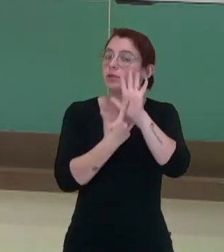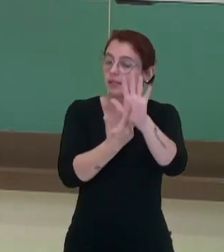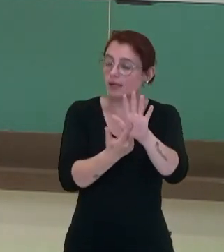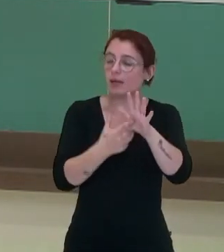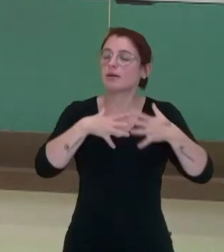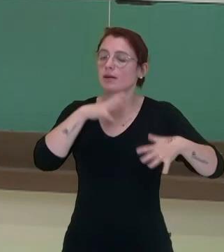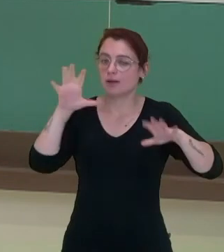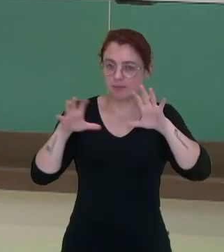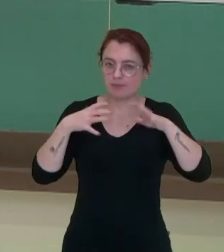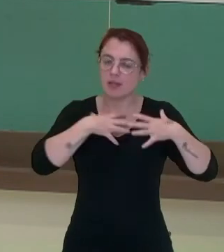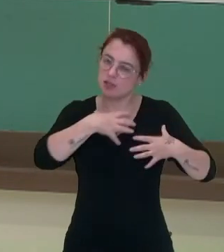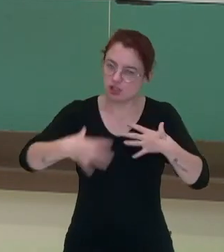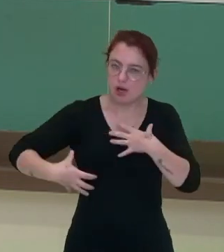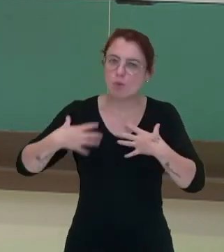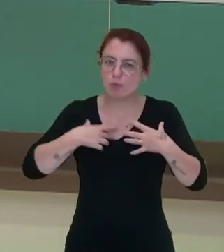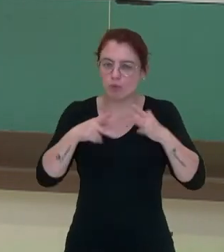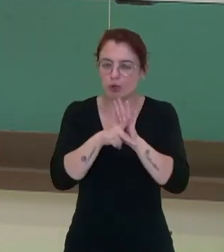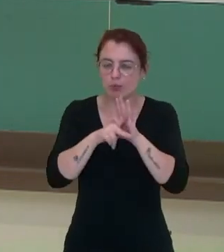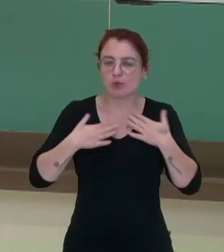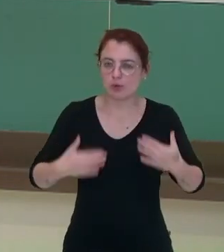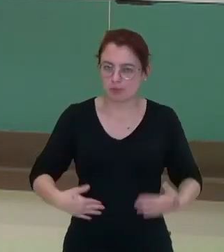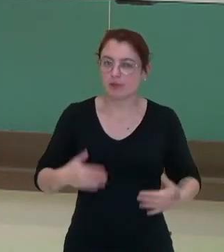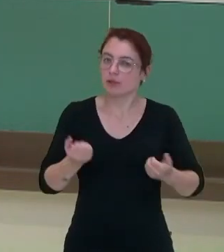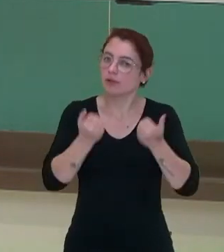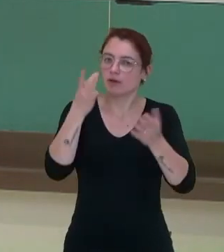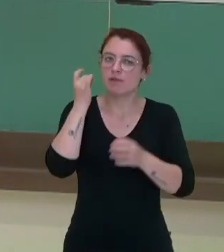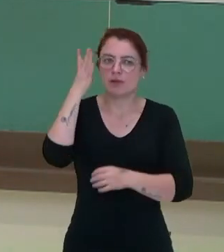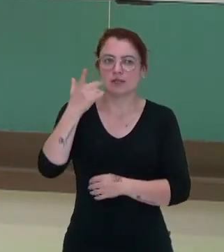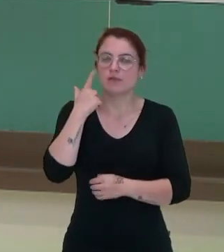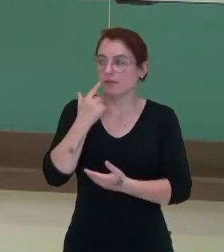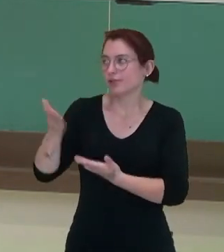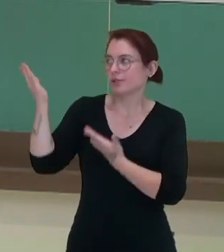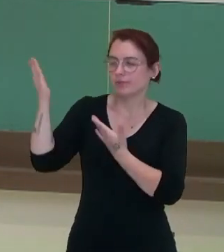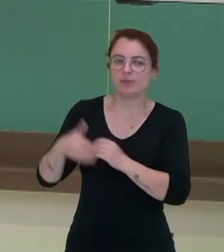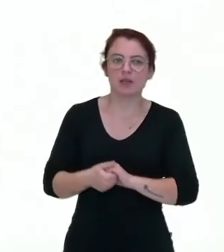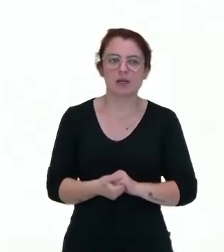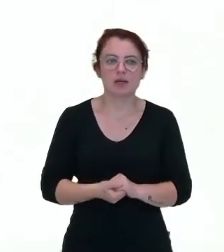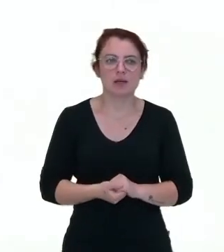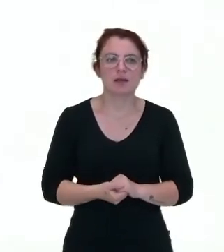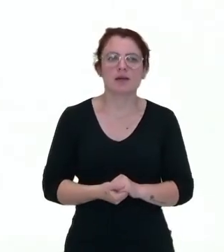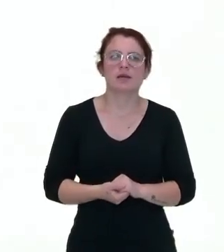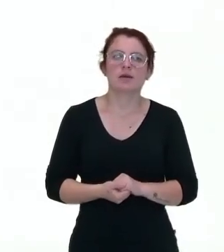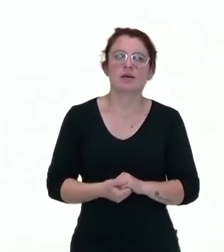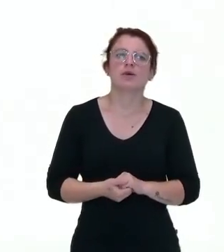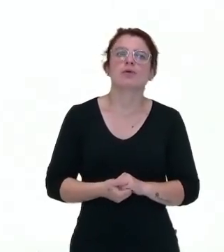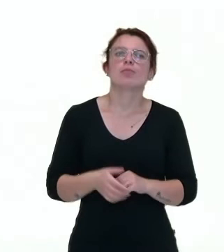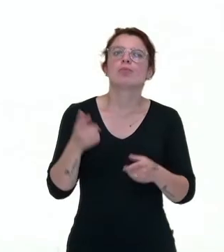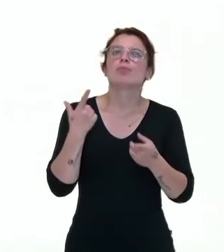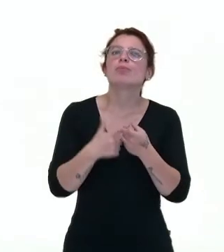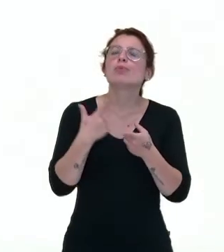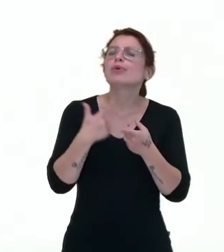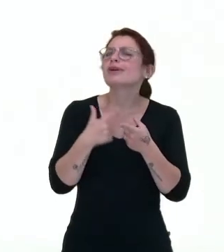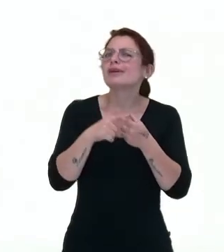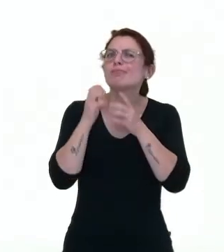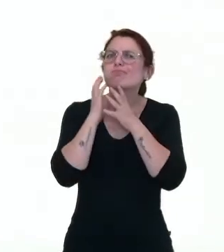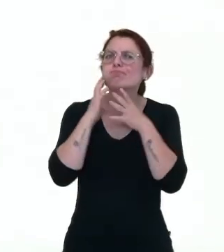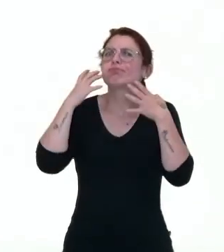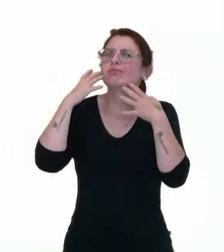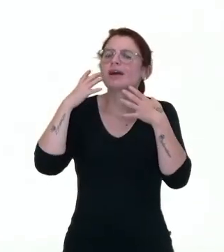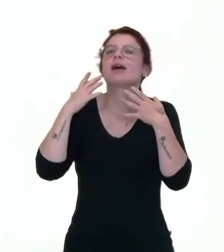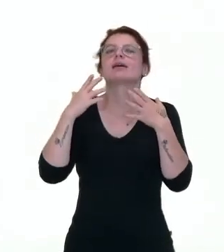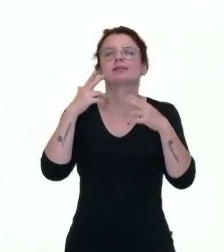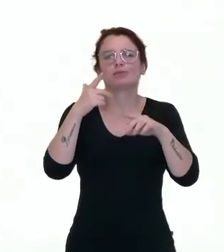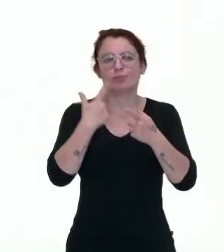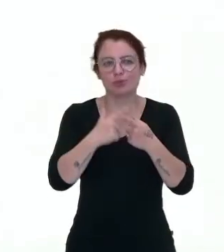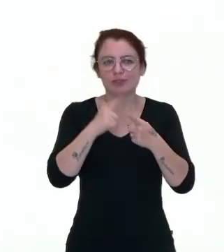Então você teve até uma facilidade para responder. Vamos ver a resposta esperada? Então, por que ocorre esse inchaço? Devido